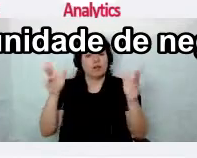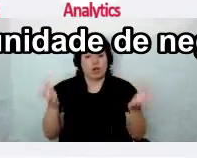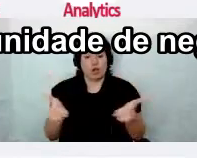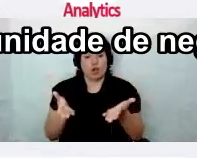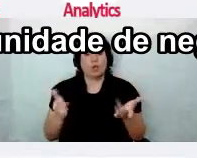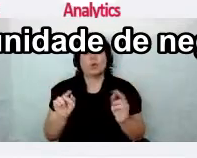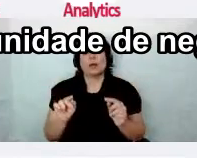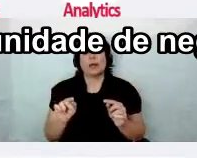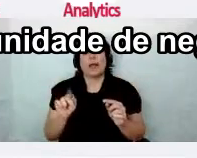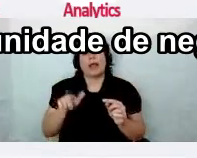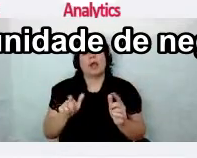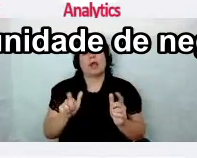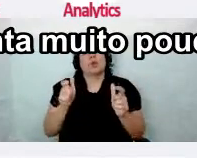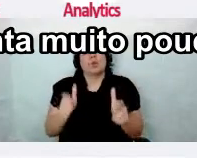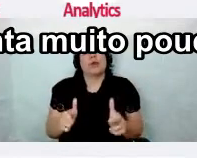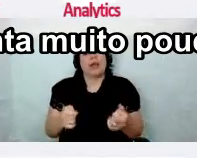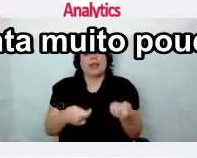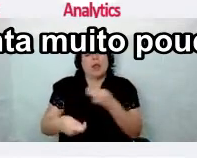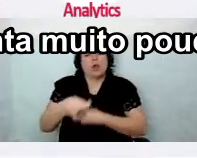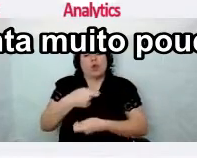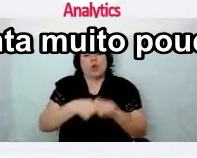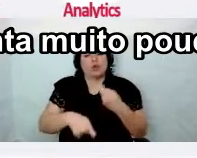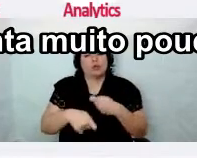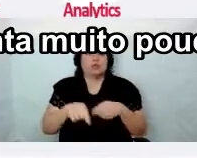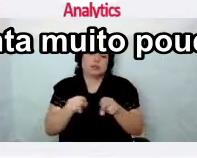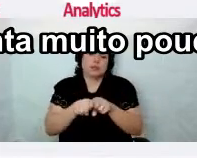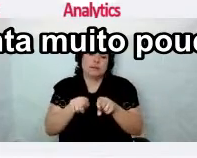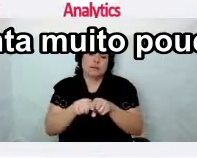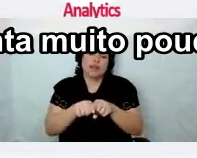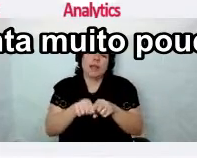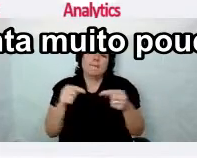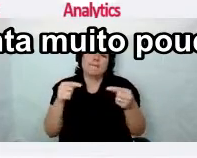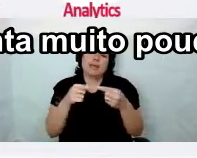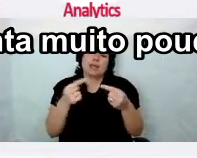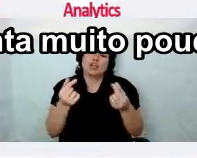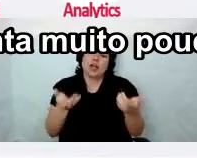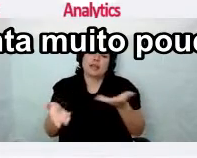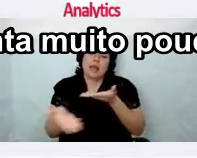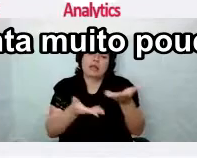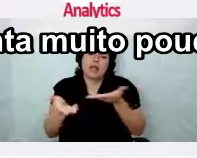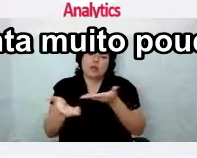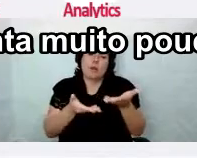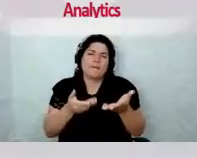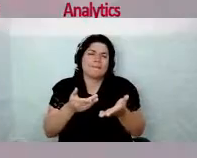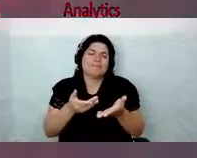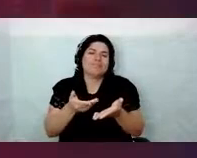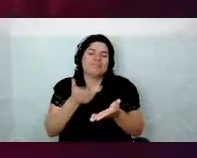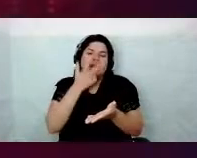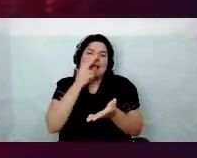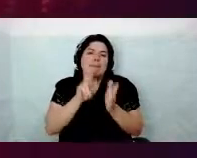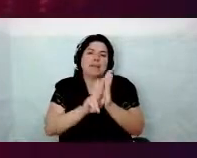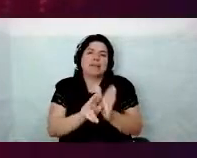mais uma unidade de negócio e do ponto de vista transacional, ela representa muito pouco hoje.